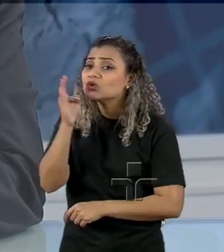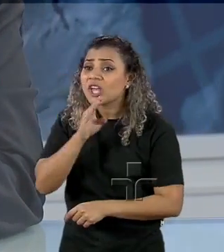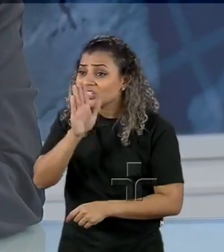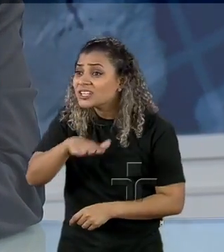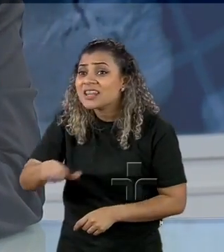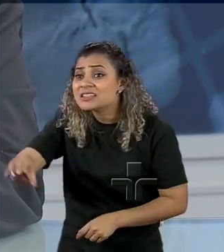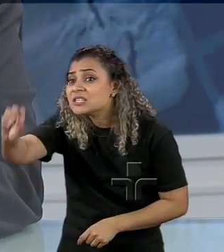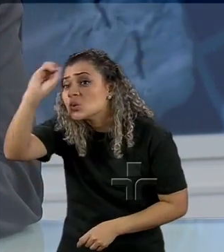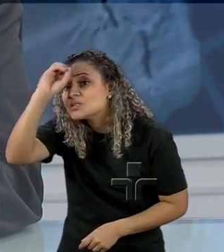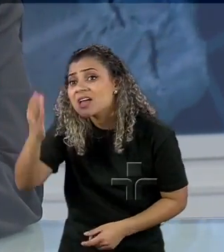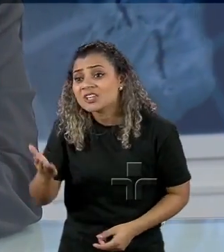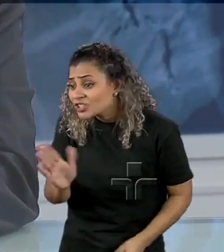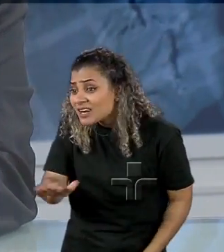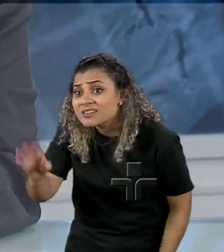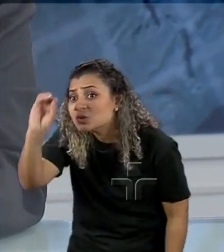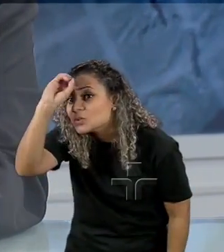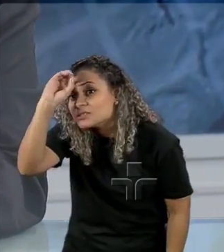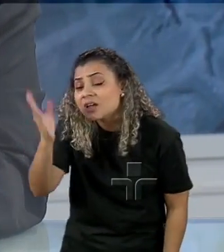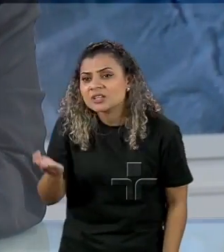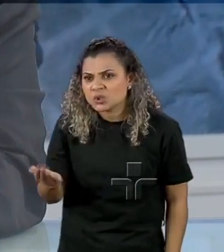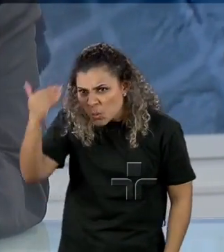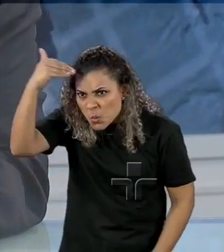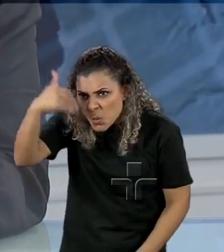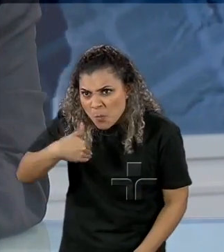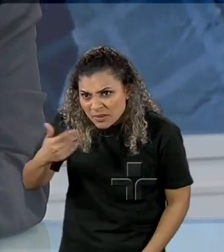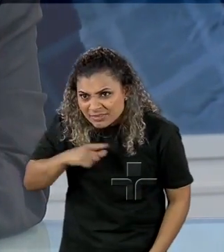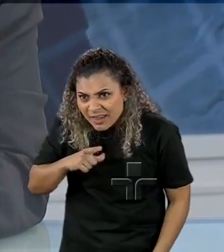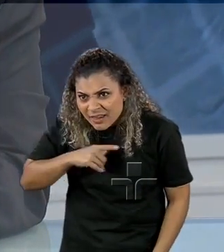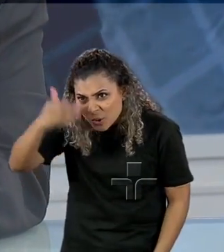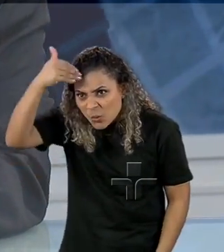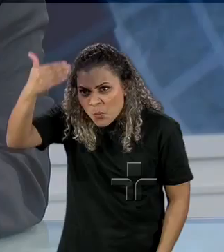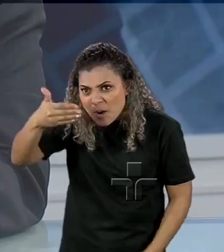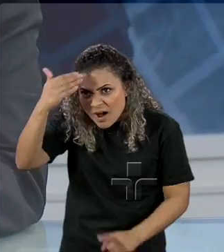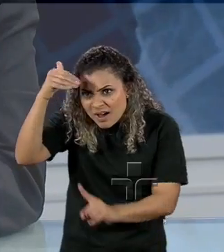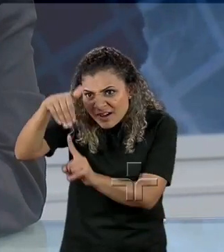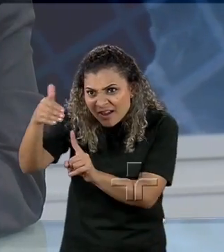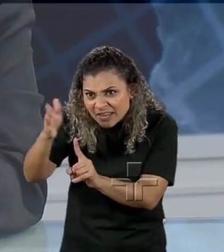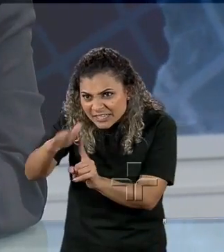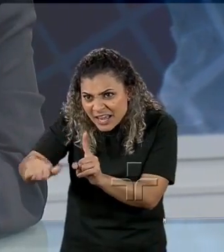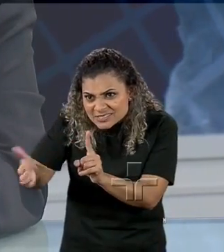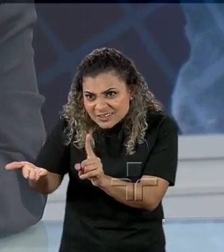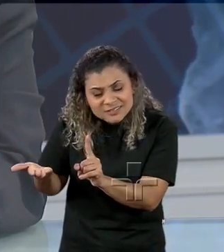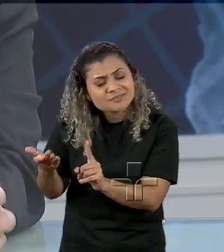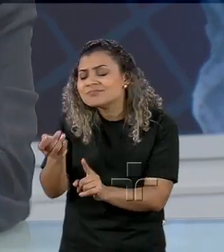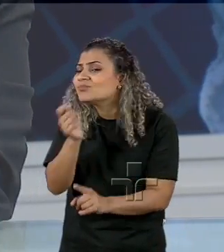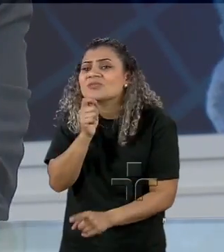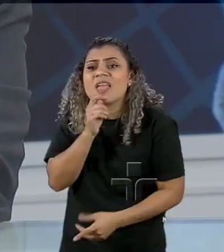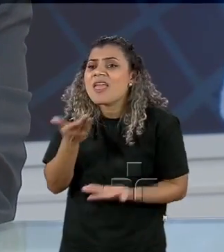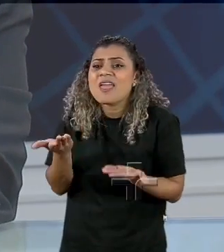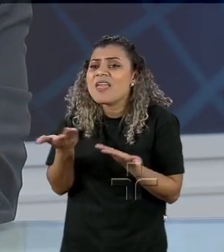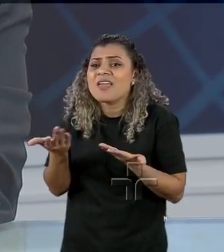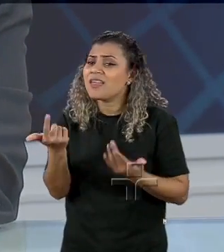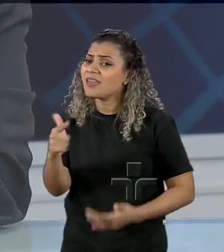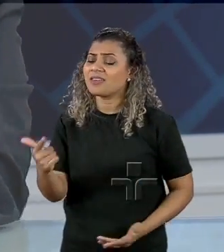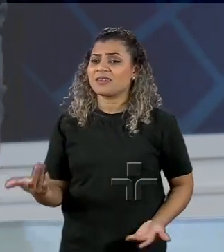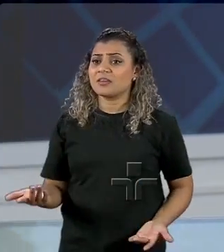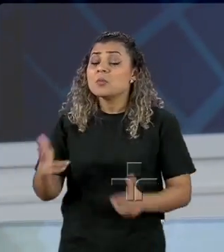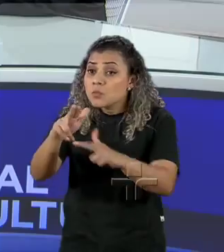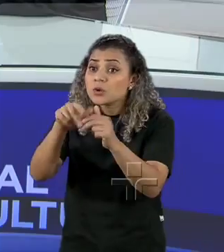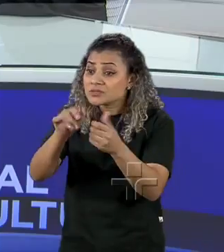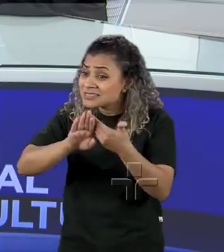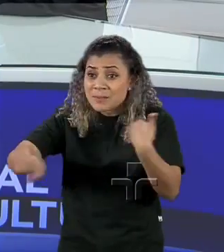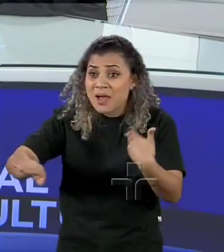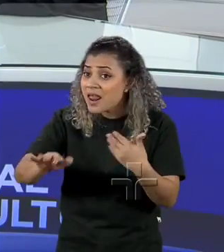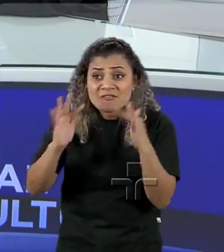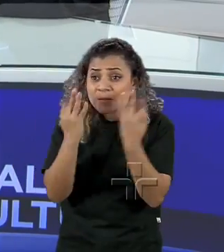são inocentes nessa relação. Quer fazer com que haja a punição àquele que é um imigrante ilegal, não o separe do filho. Tome